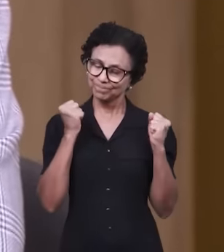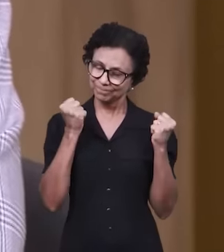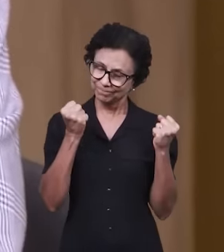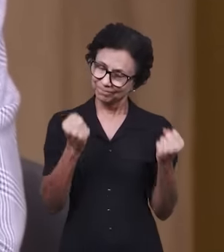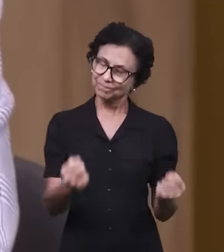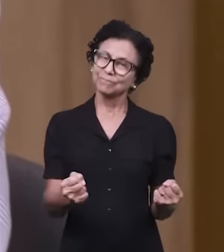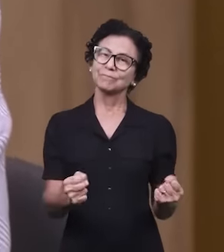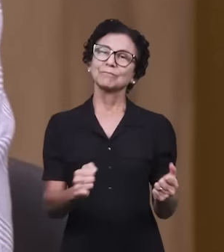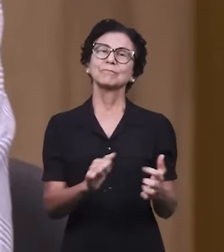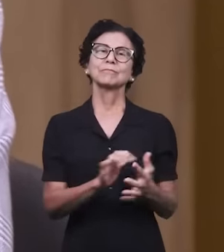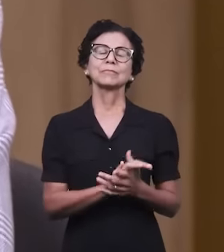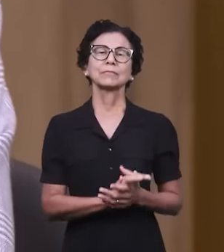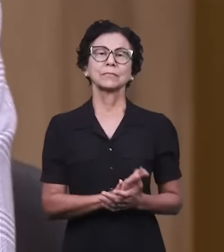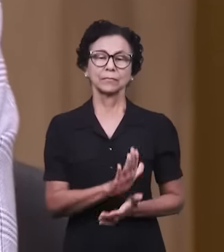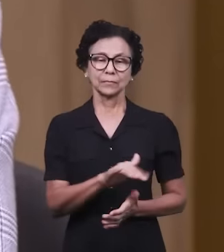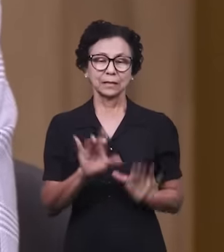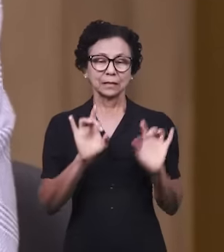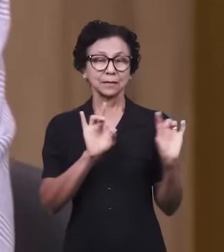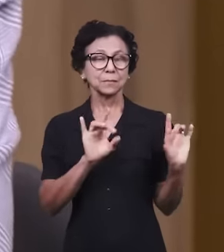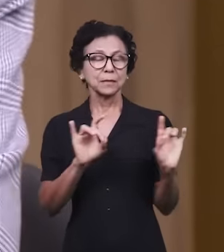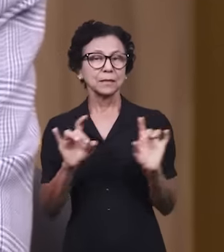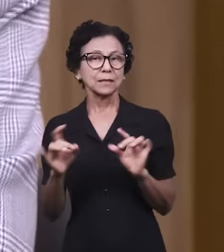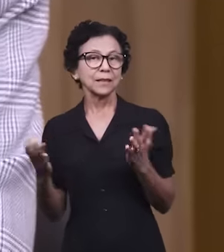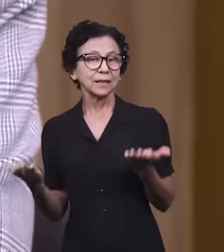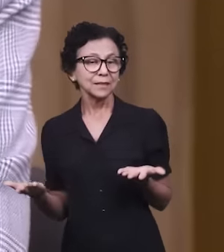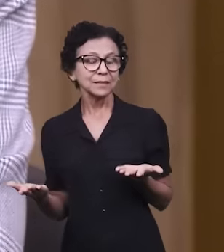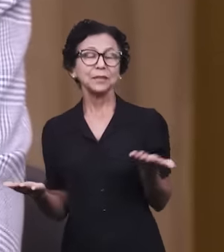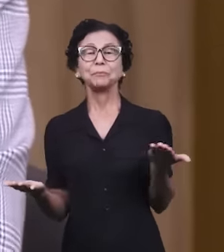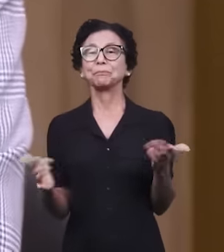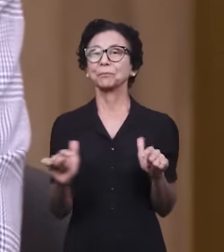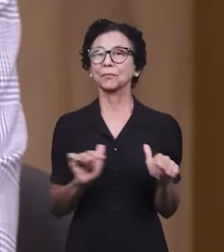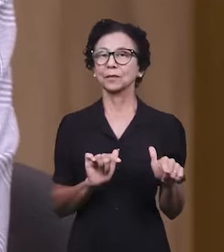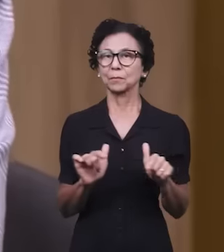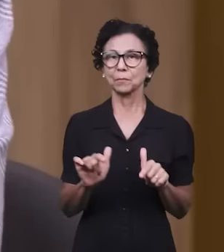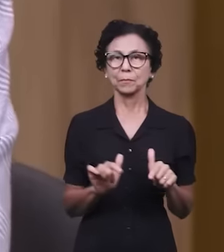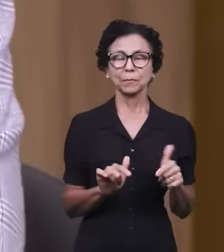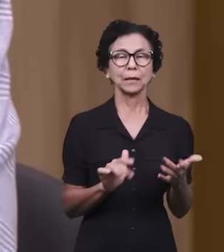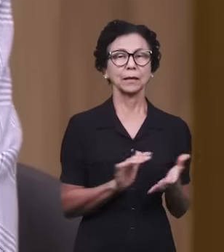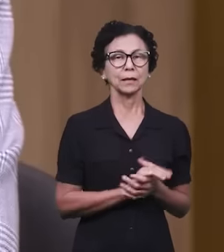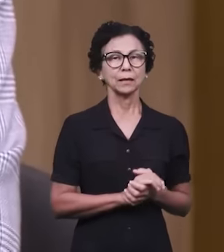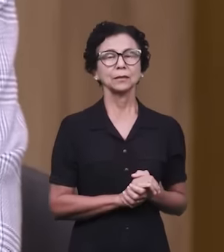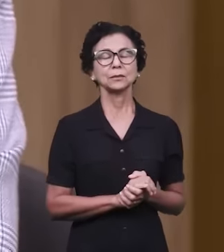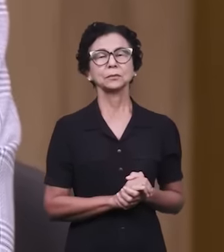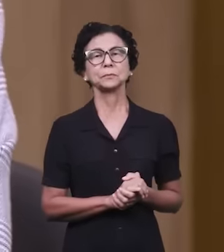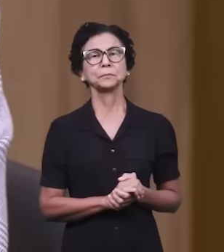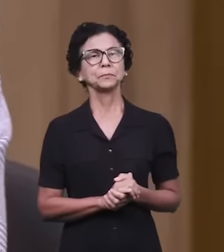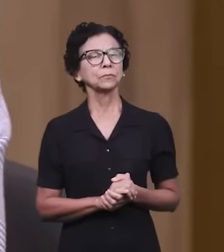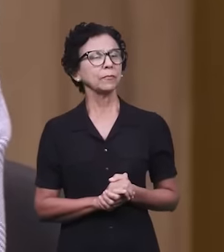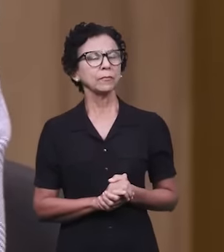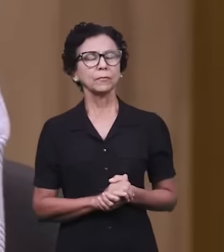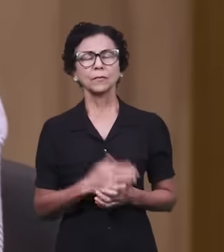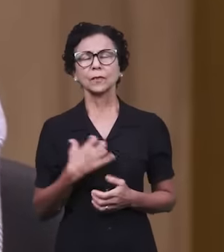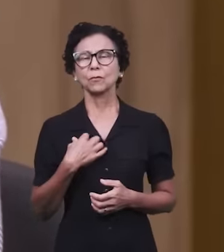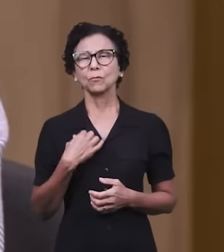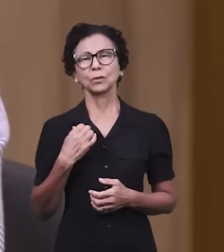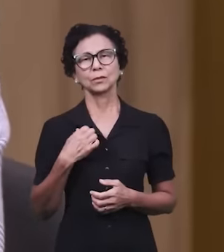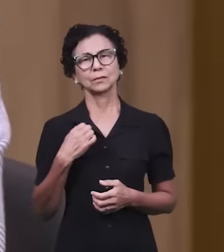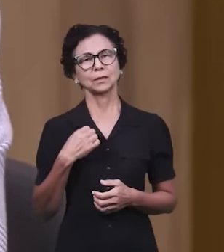com as crianças especiais hoje. E esse é um trabalho, Josias, e é você que fez a pergunta, totalmente